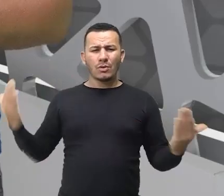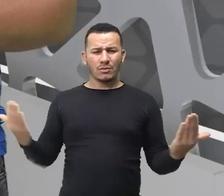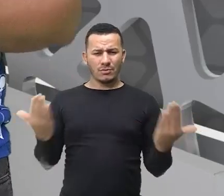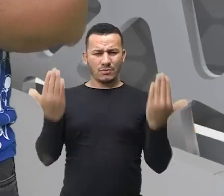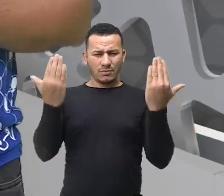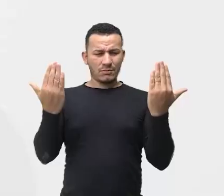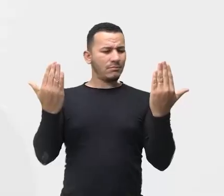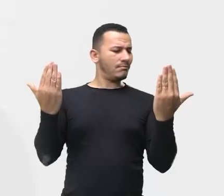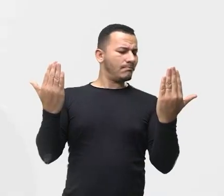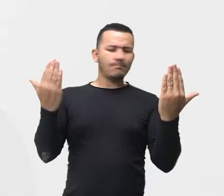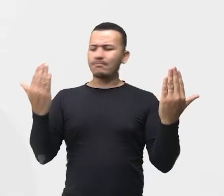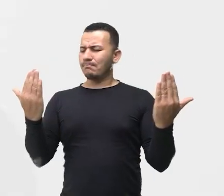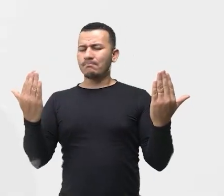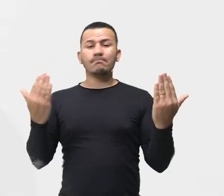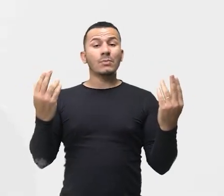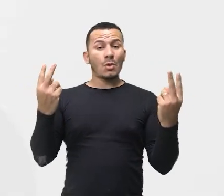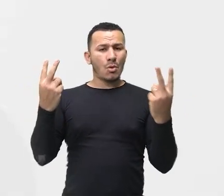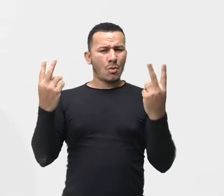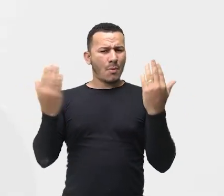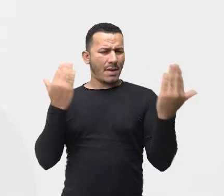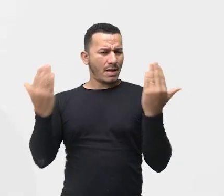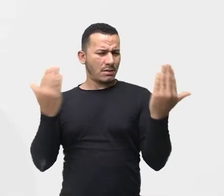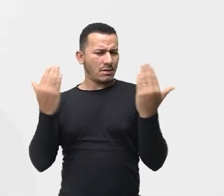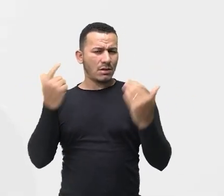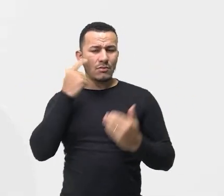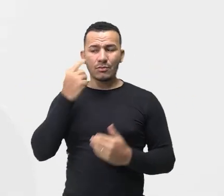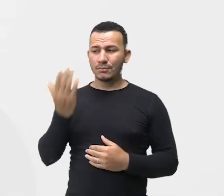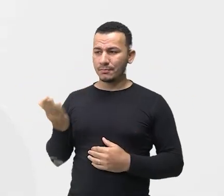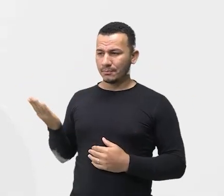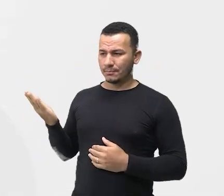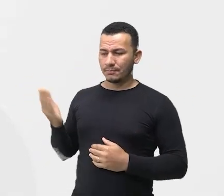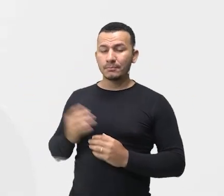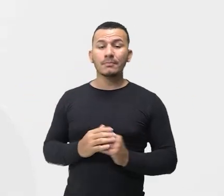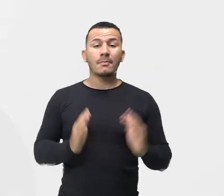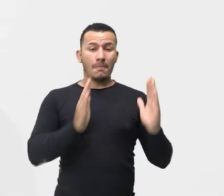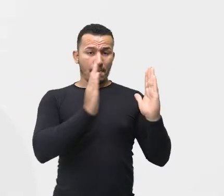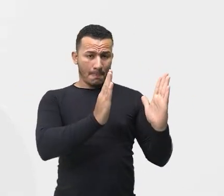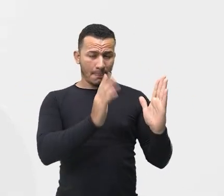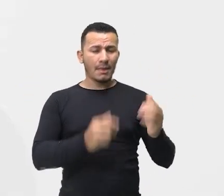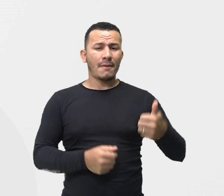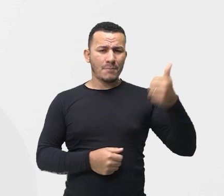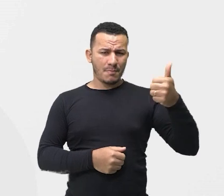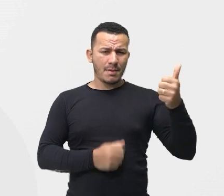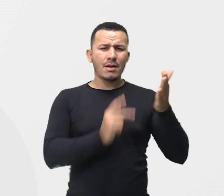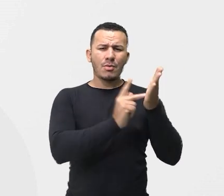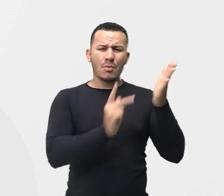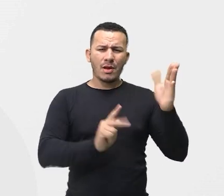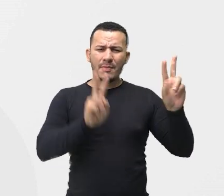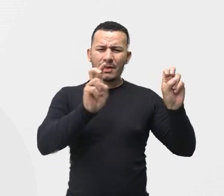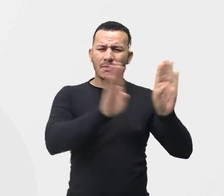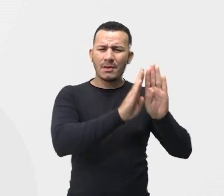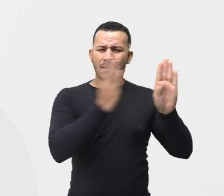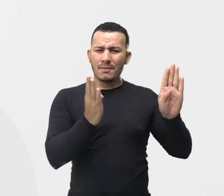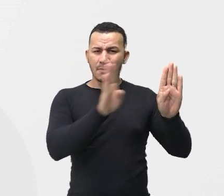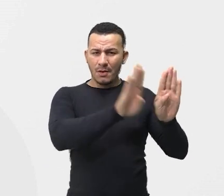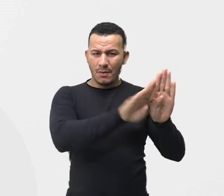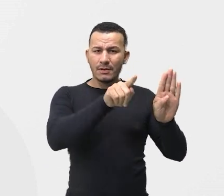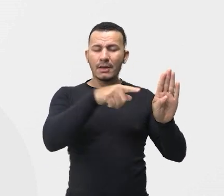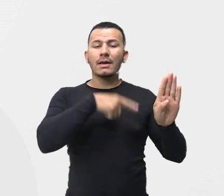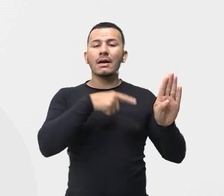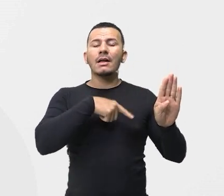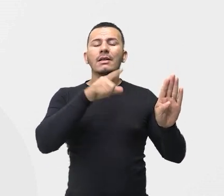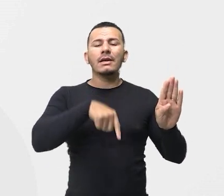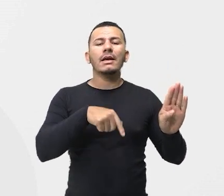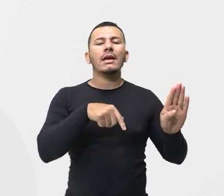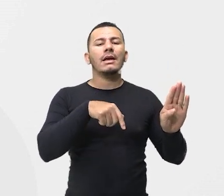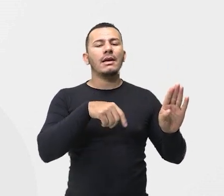vocês. Observem como os dois foram escritos. Na primeira folha aí, com o poema A Porta, você observa que ele foi escrito aí de